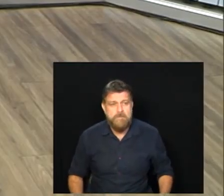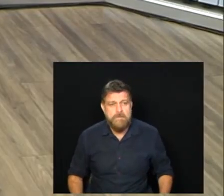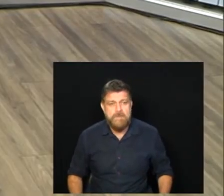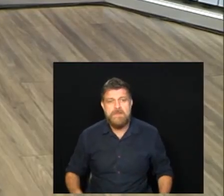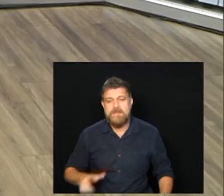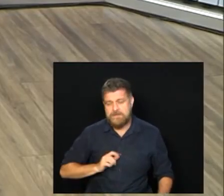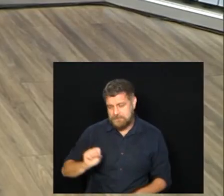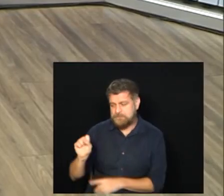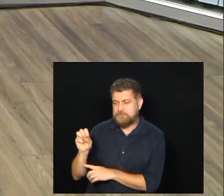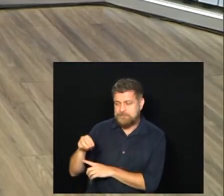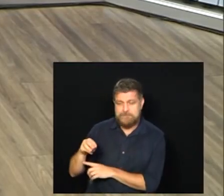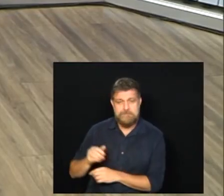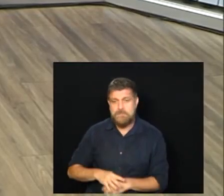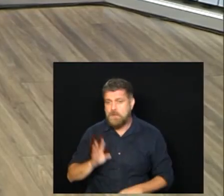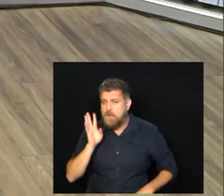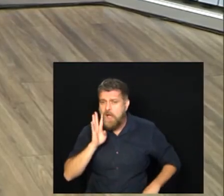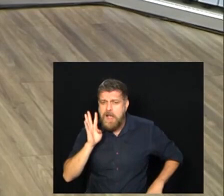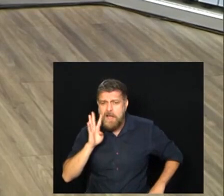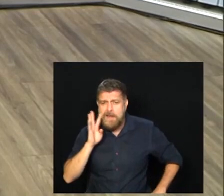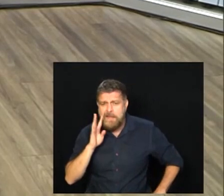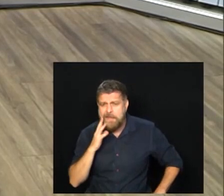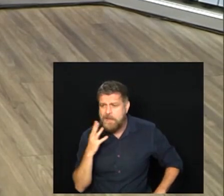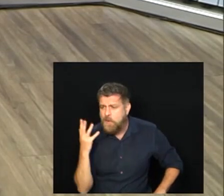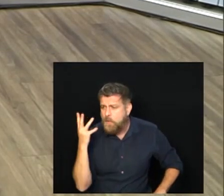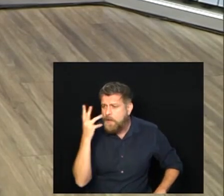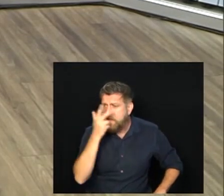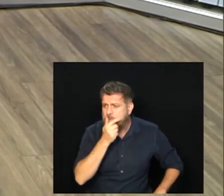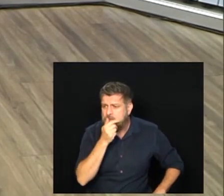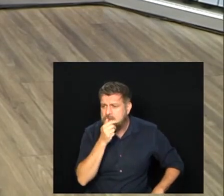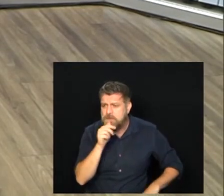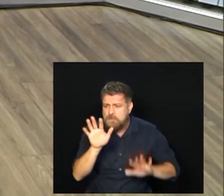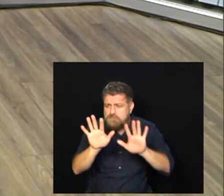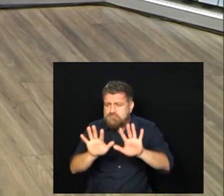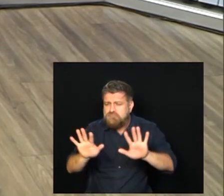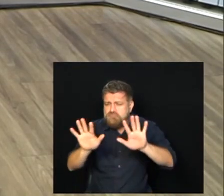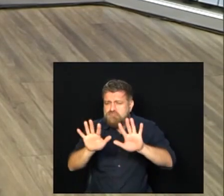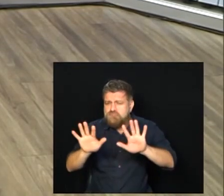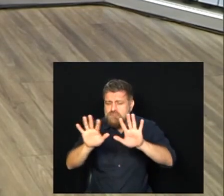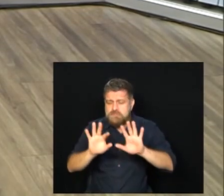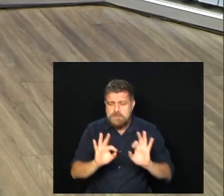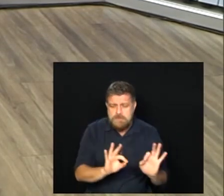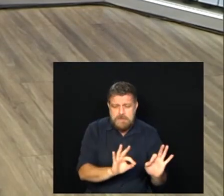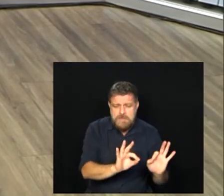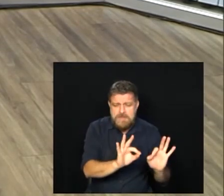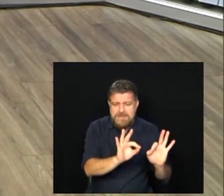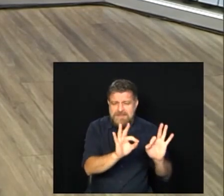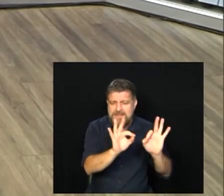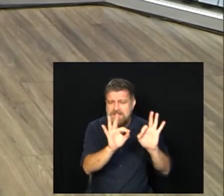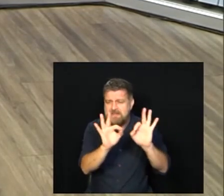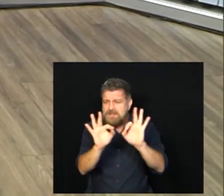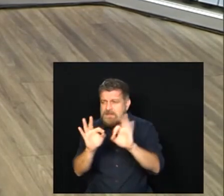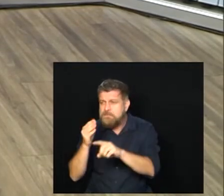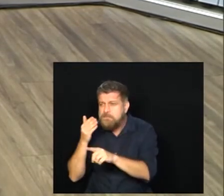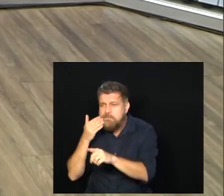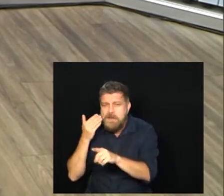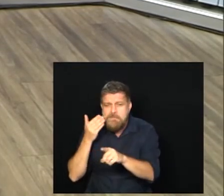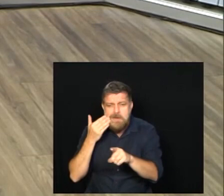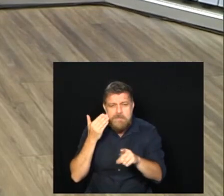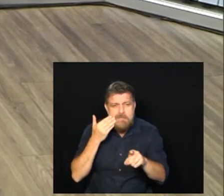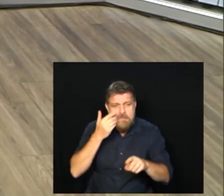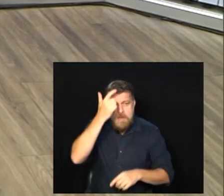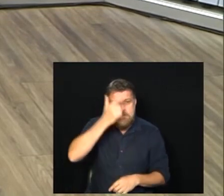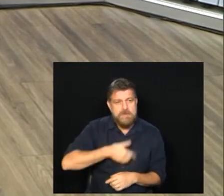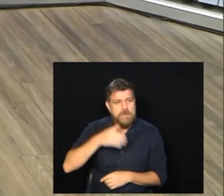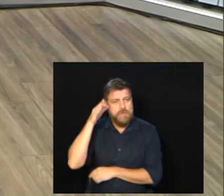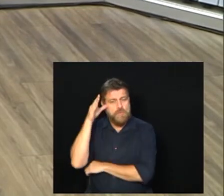Tenho sim, André. Muito bacana as imagens que nós estamos acompanhando da cooperativa. Fiquei bastante curioso, viu,